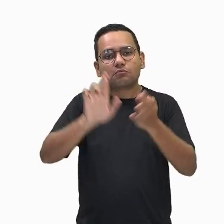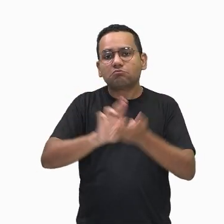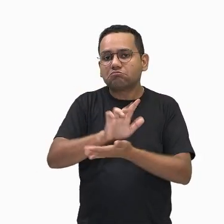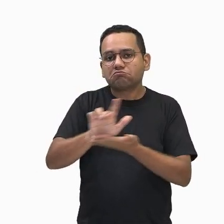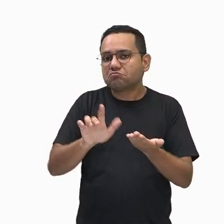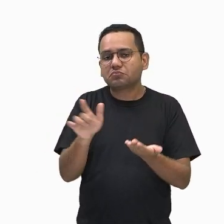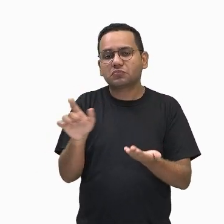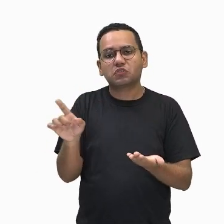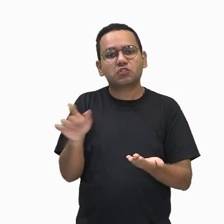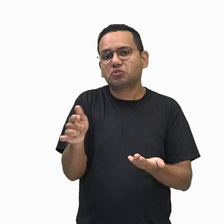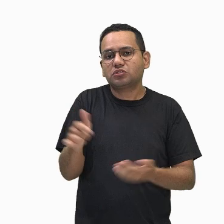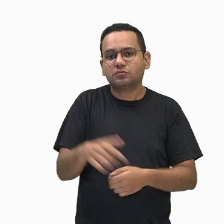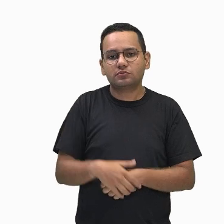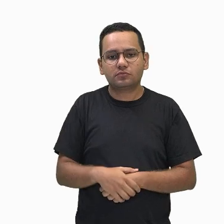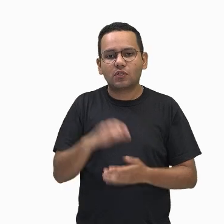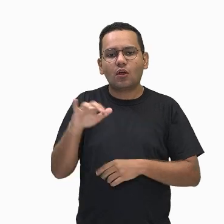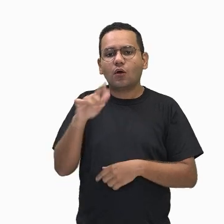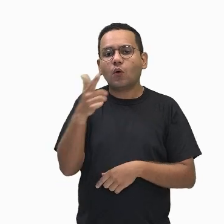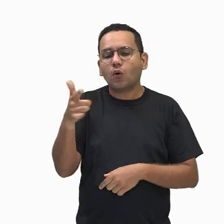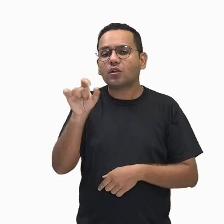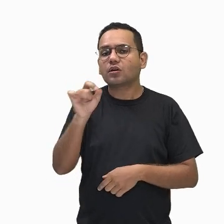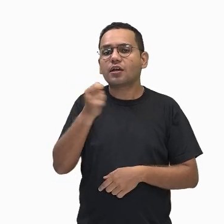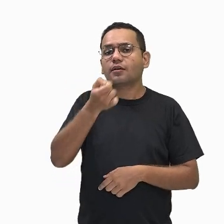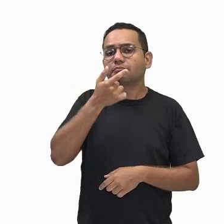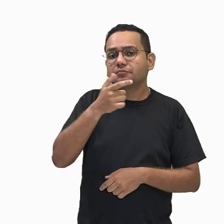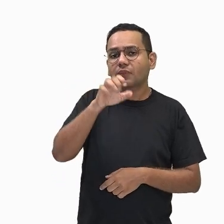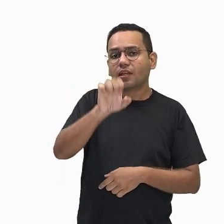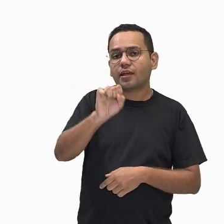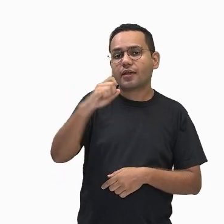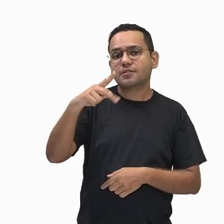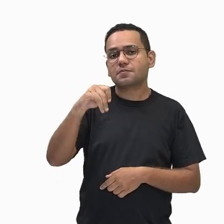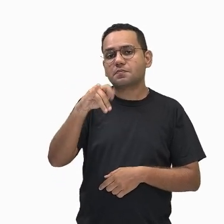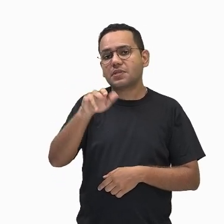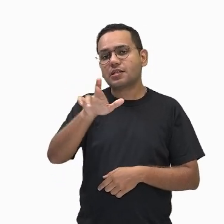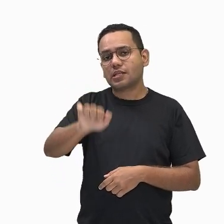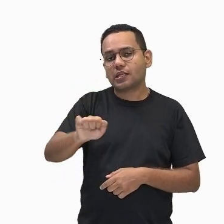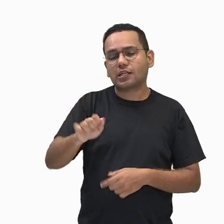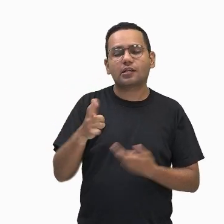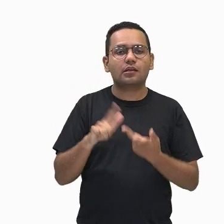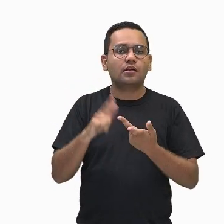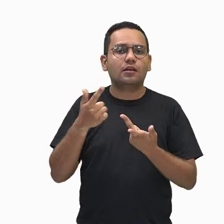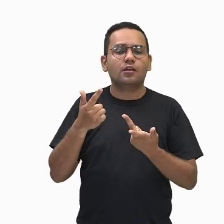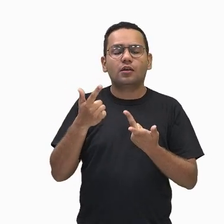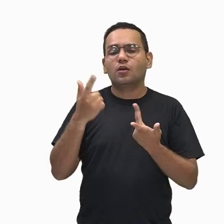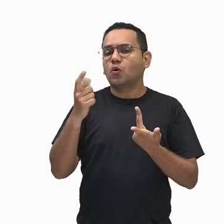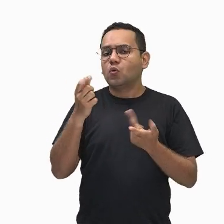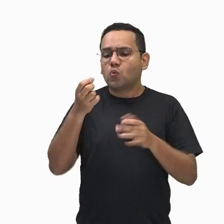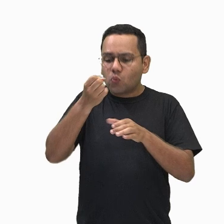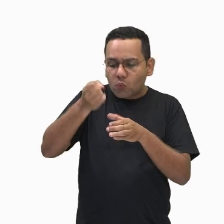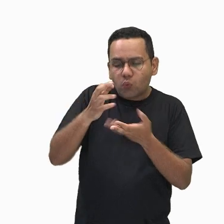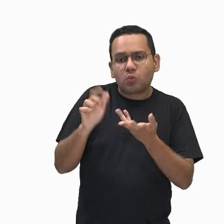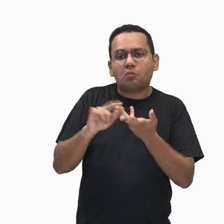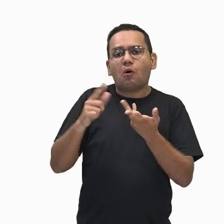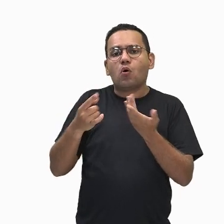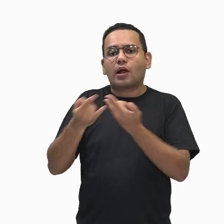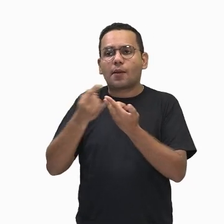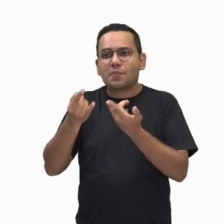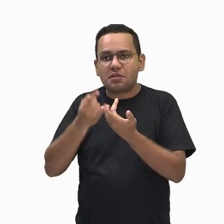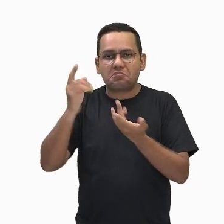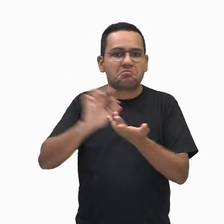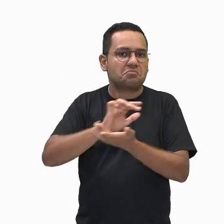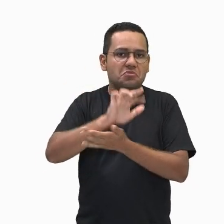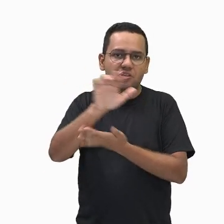sem aspirina, sem detergente, sem shampoo, sem contraceptivos,